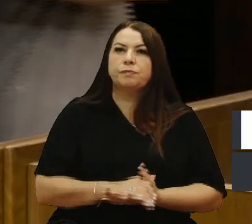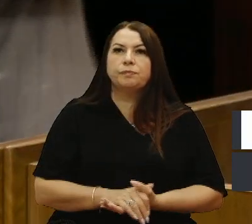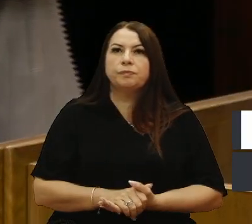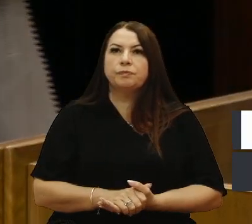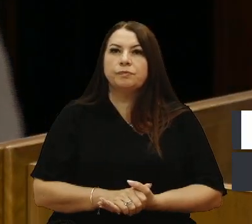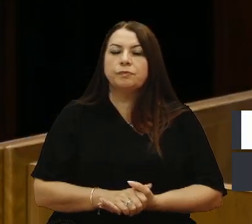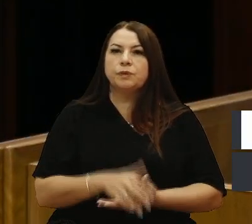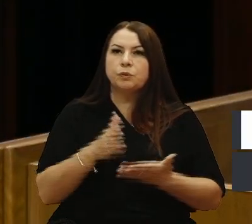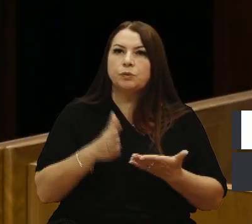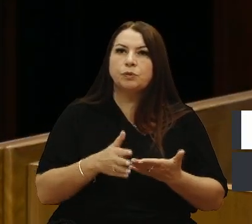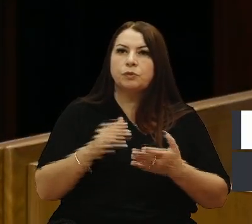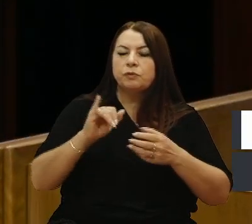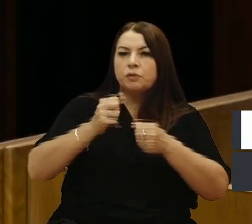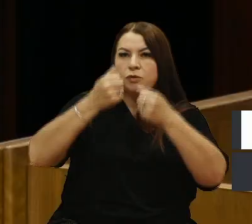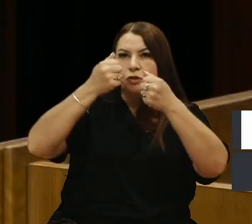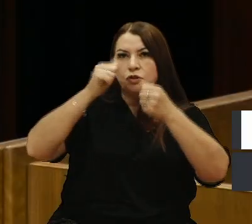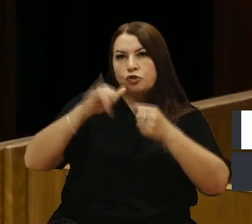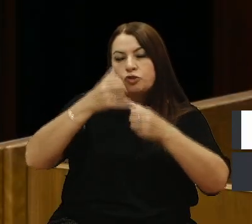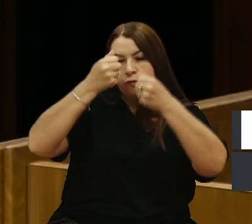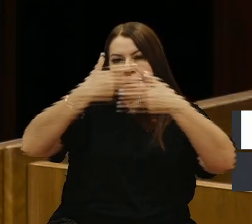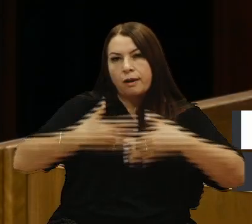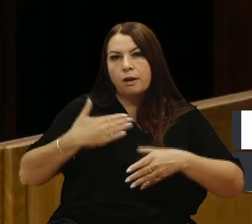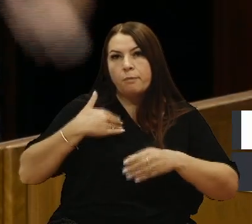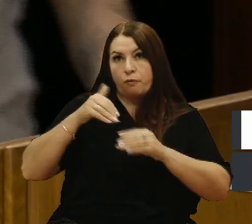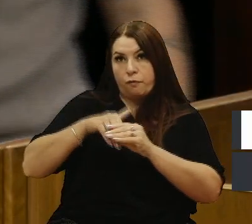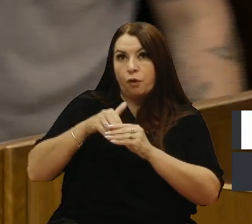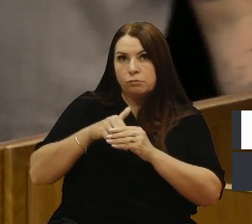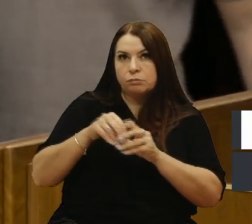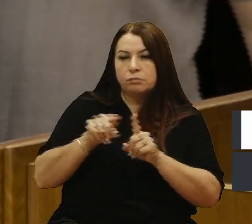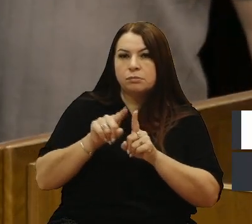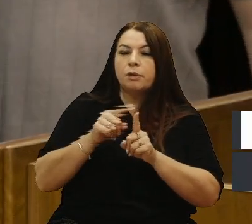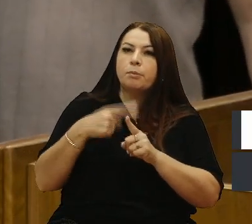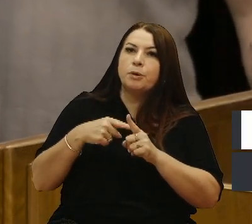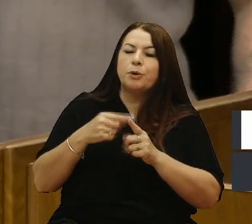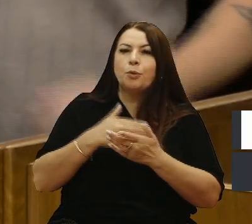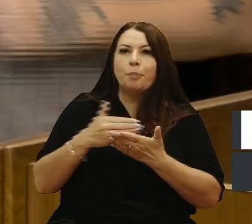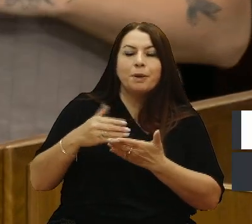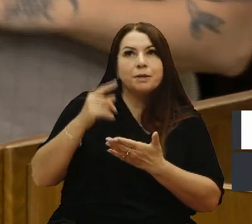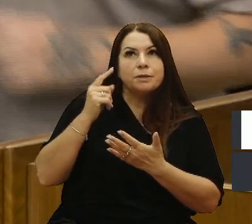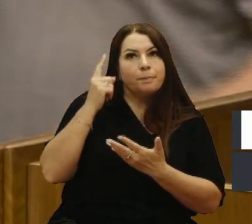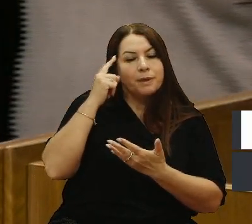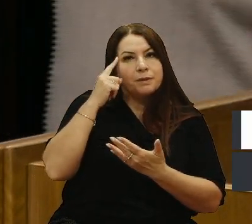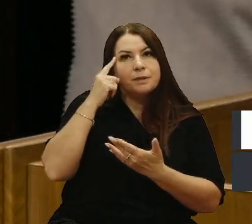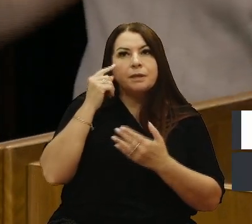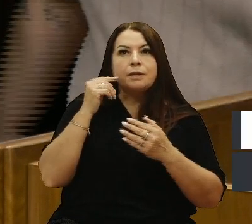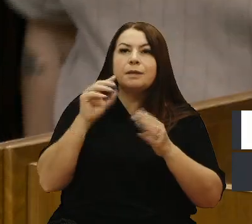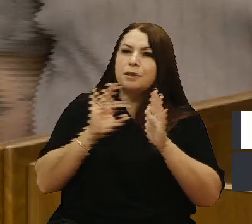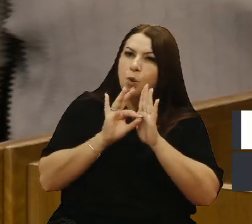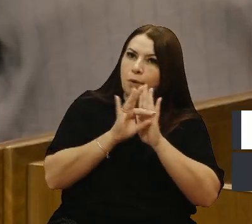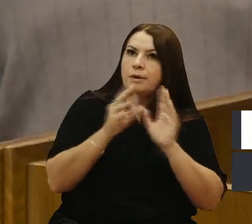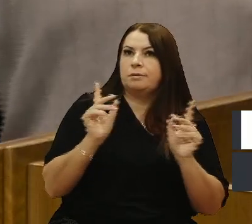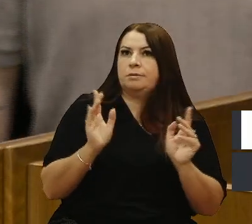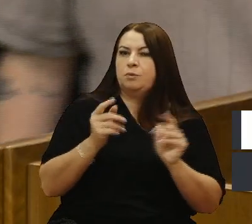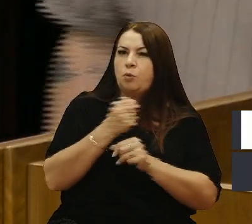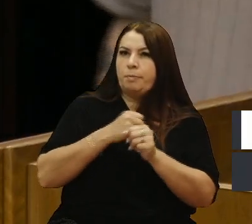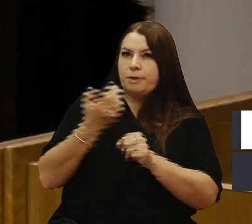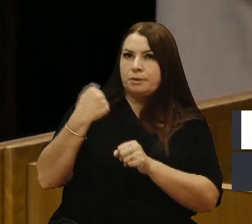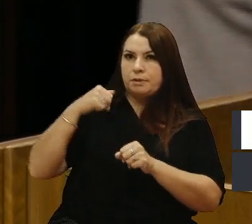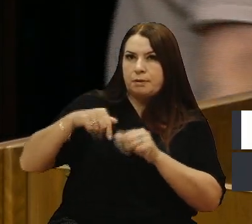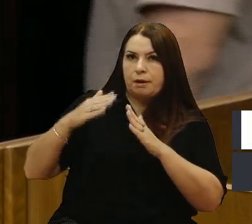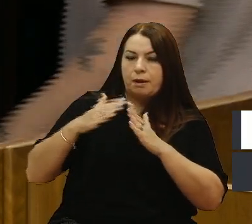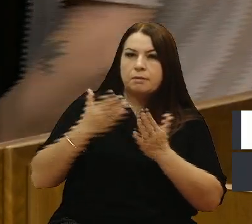e vou justificar aqui meu voto, até porque eu parto de um princípio que tem que haver coerência. O ano passado, essa casa